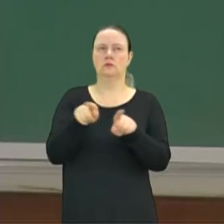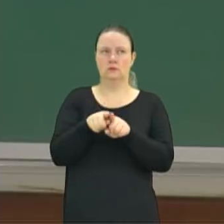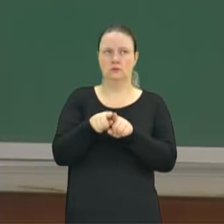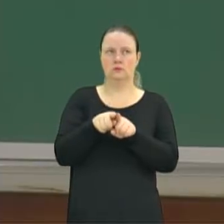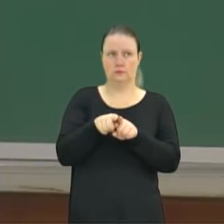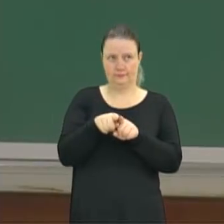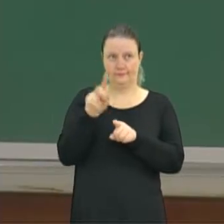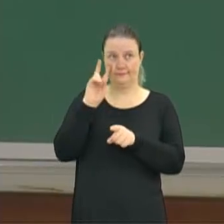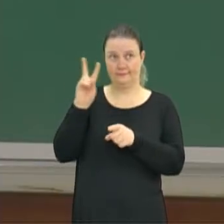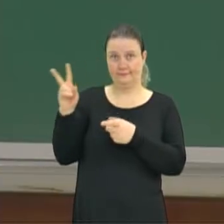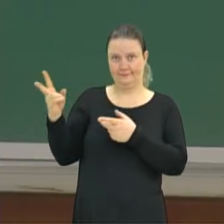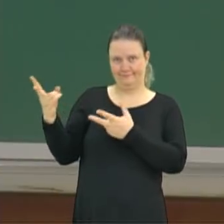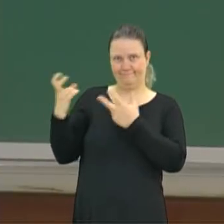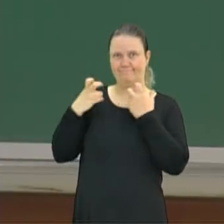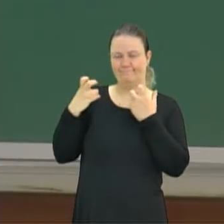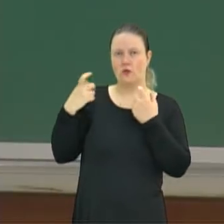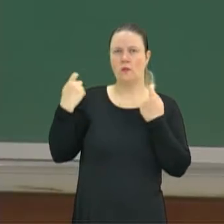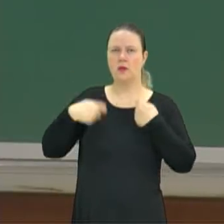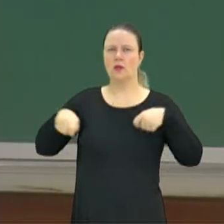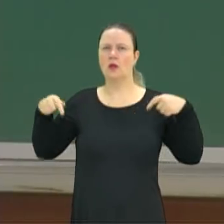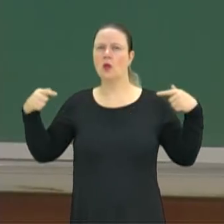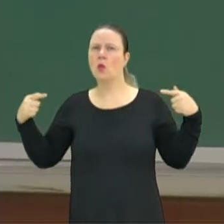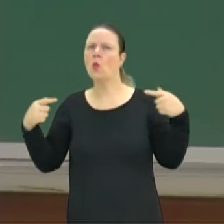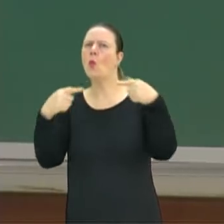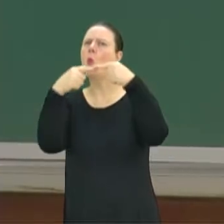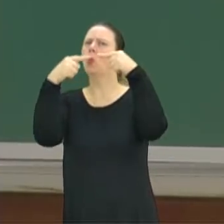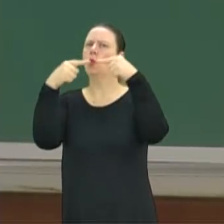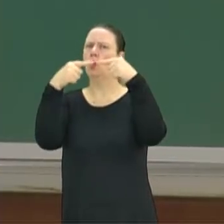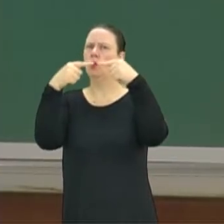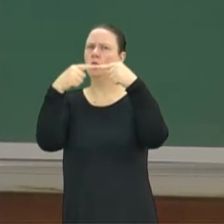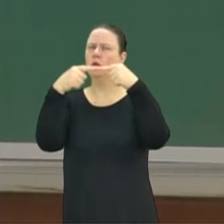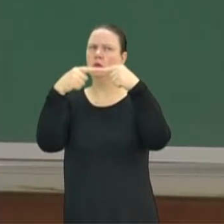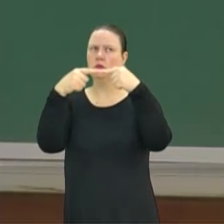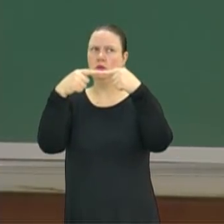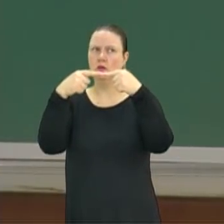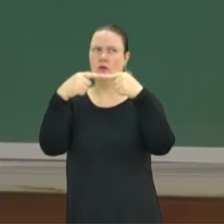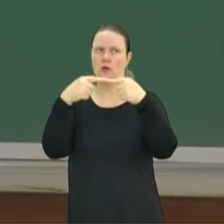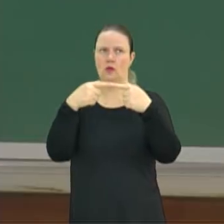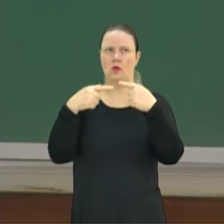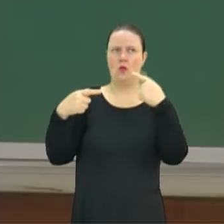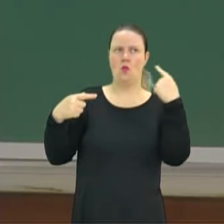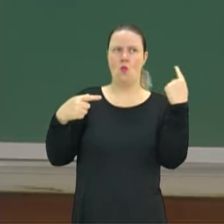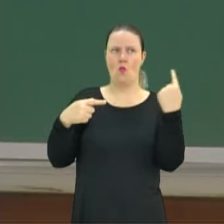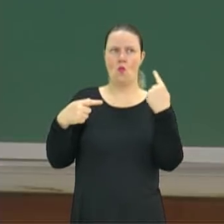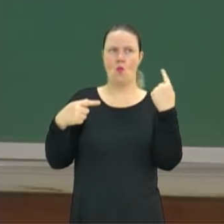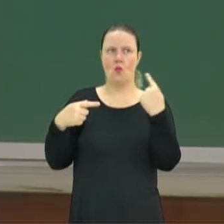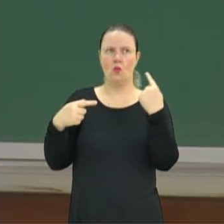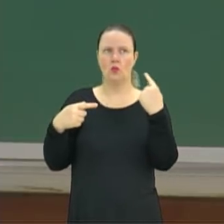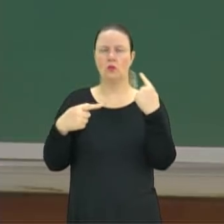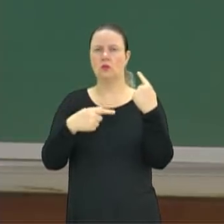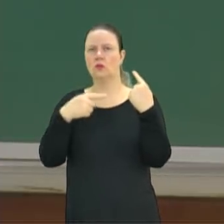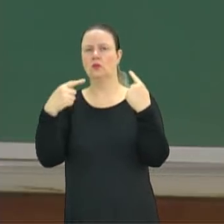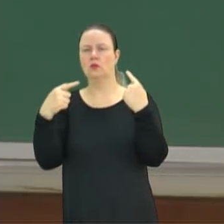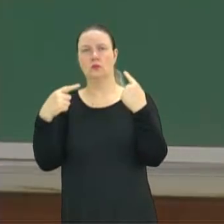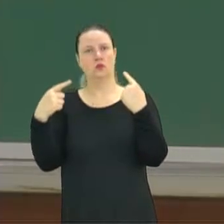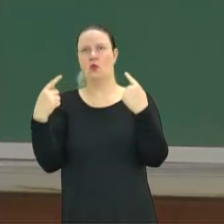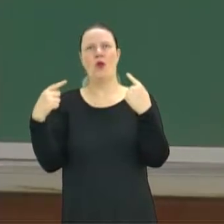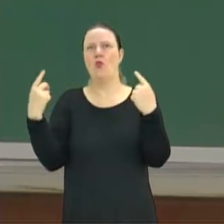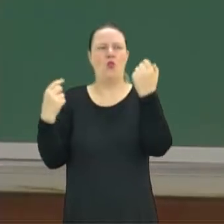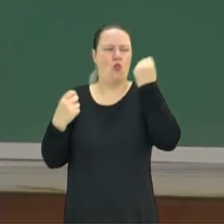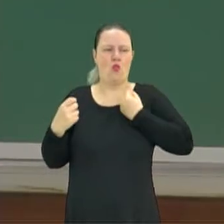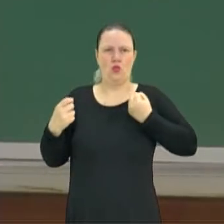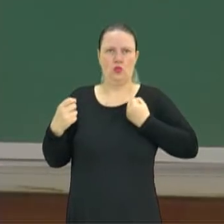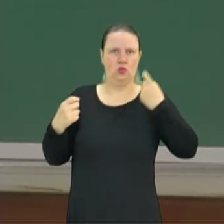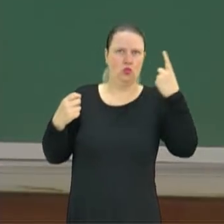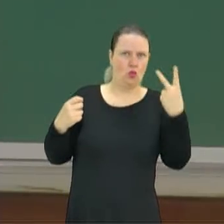trófico 2, consumidor primário. E às vezes vocês confundem esse primário com o nível trófico 2, achando que o número tem que ser o mesmo. E não é. Vamos